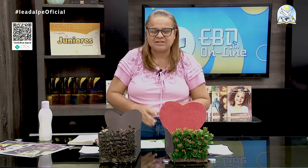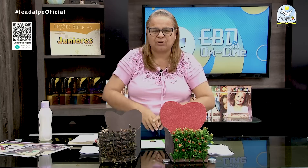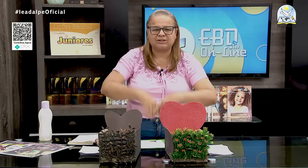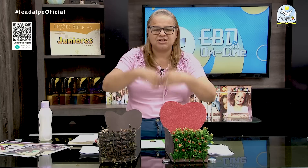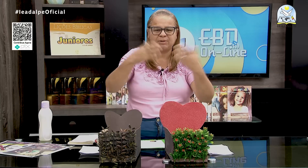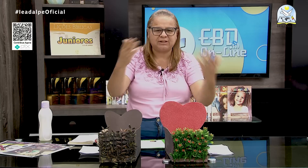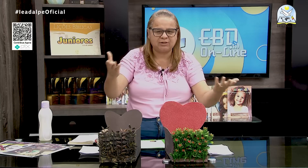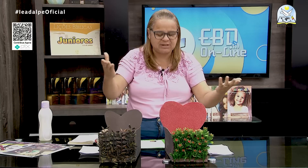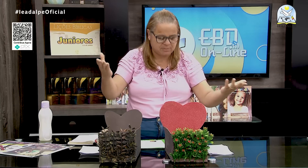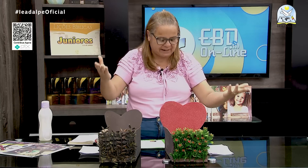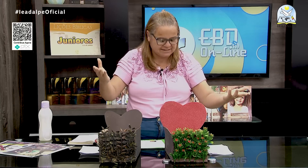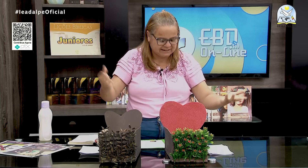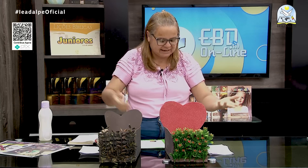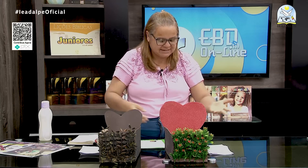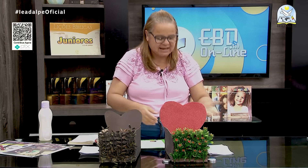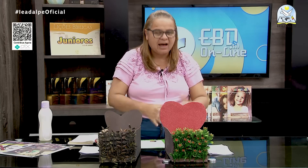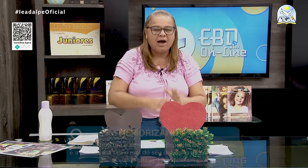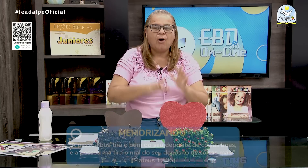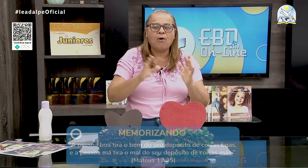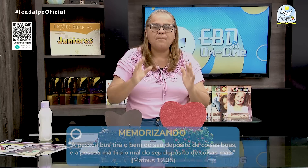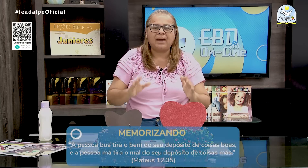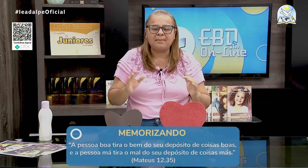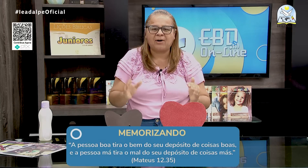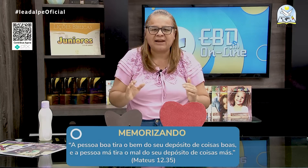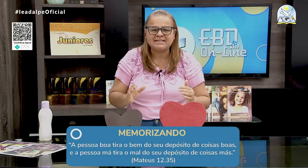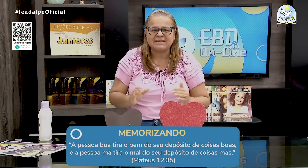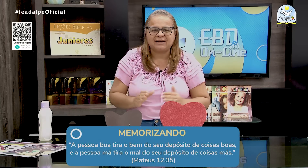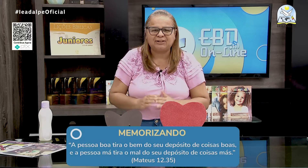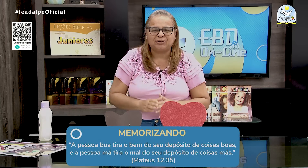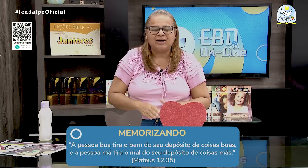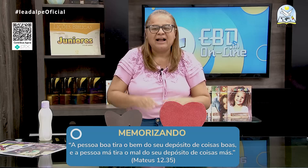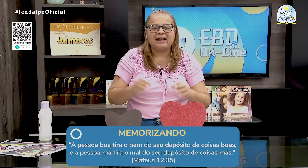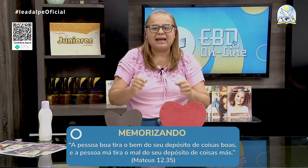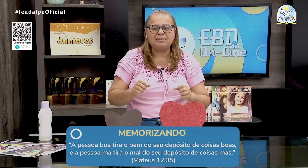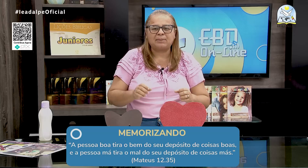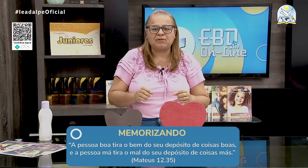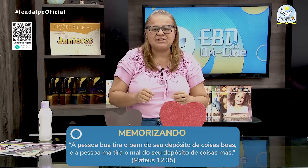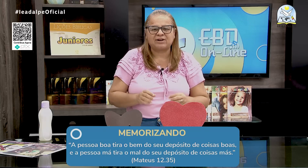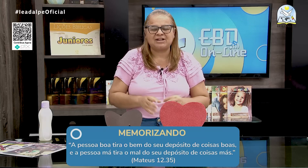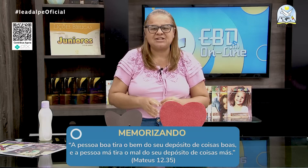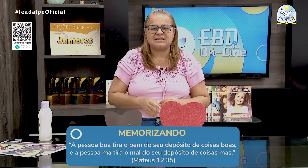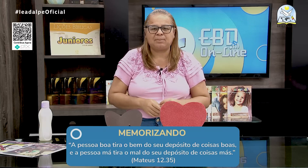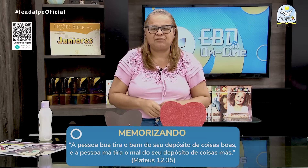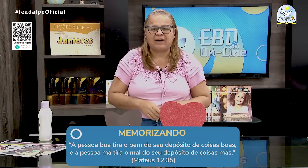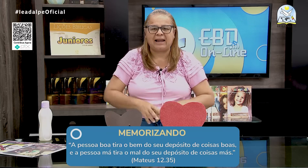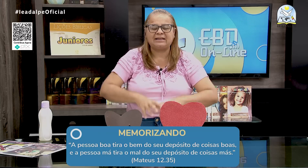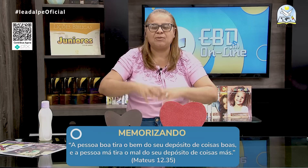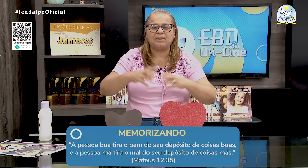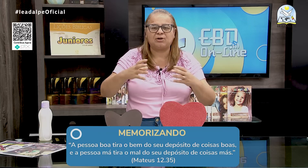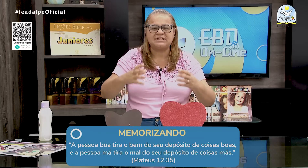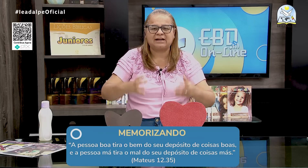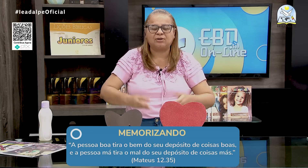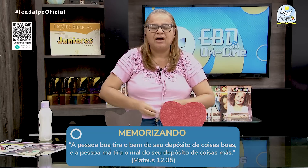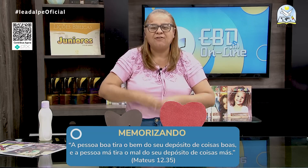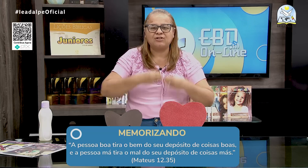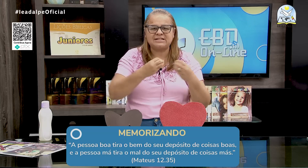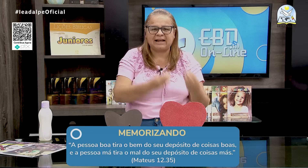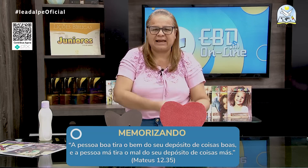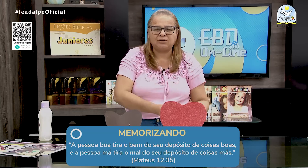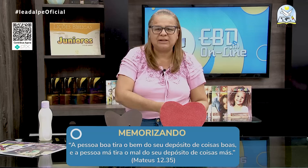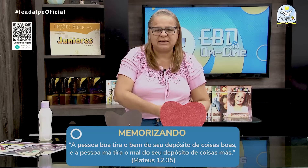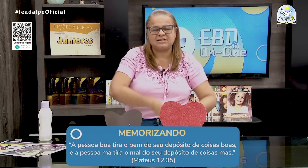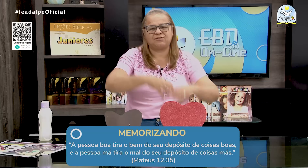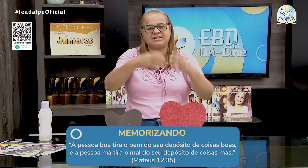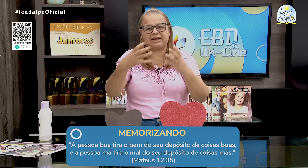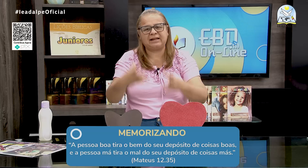Professor transmitindo isso para as crianças o memorizando lembra professor que a gente sempre fala que o memorizando você